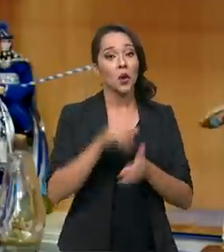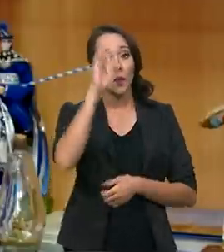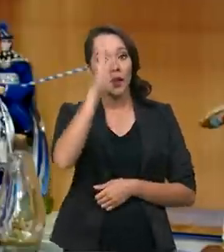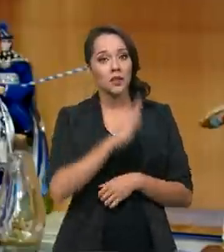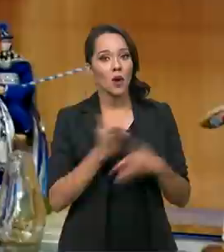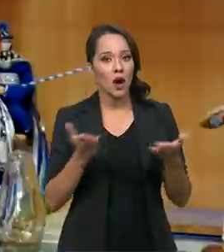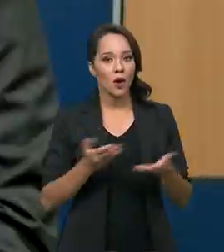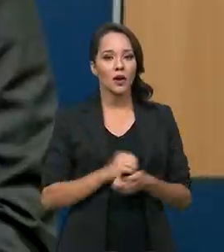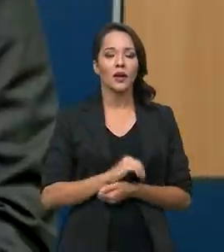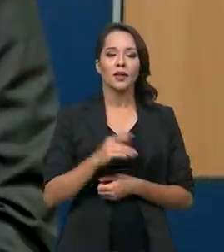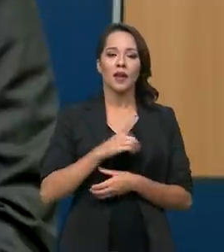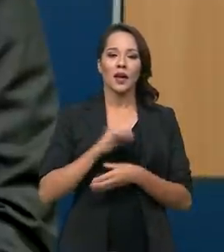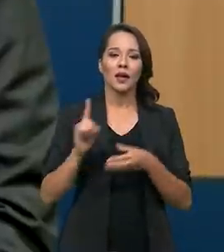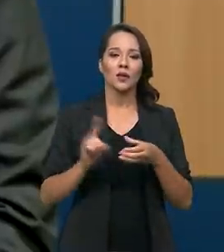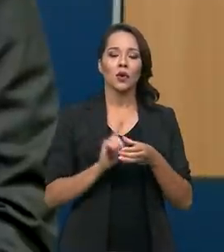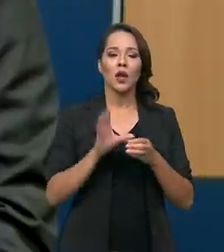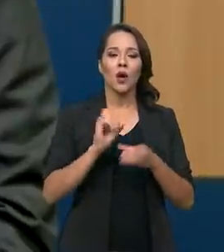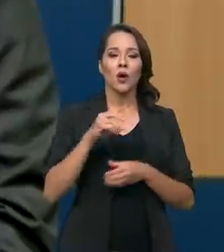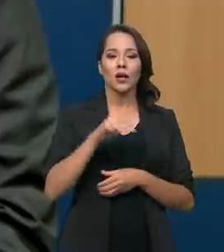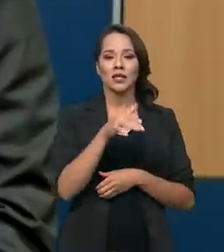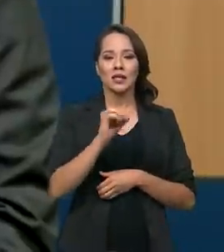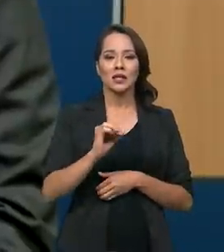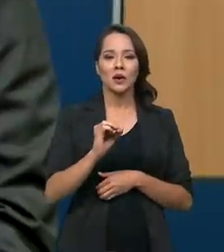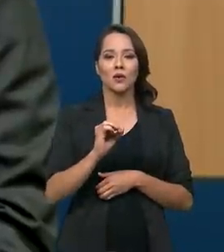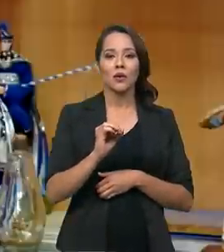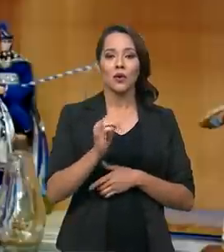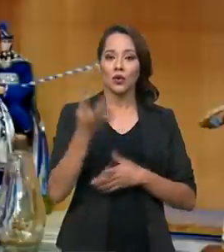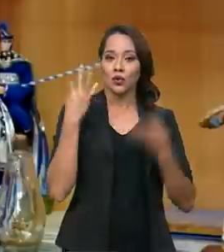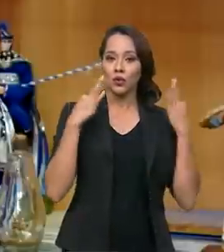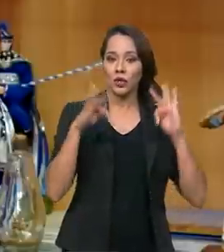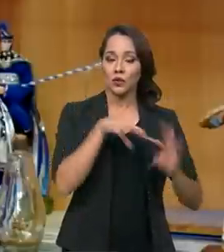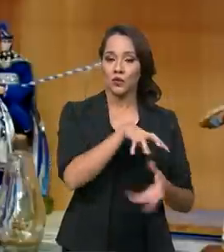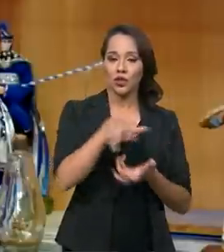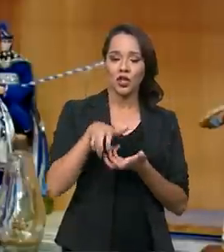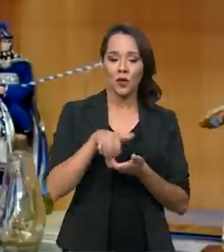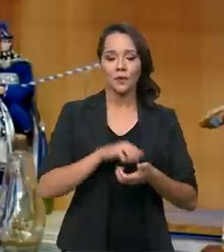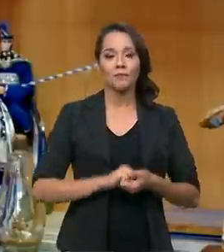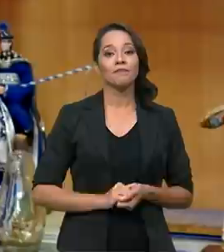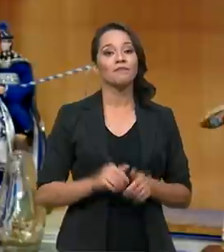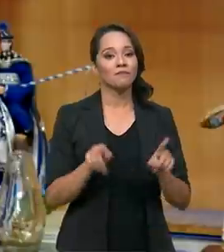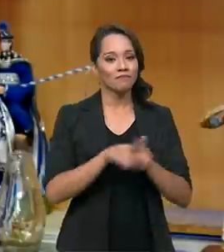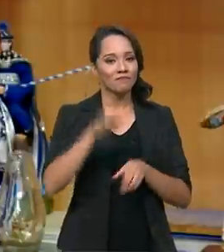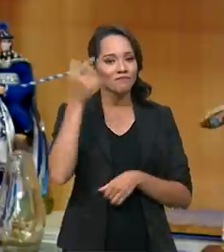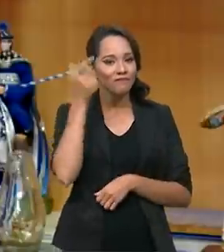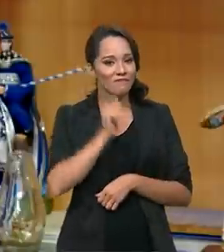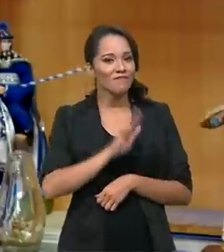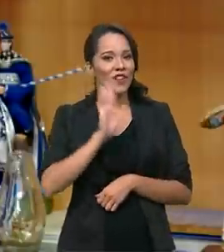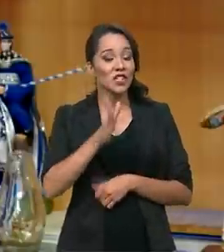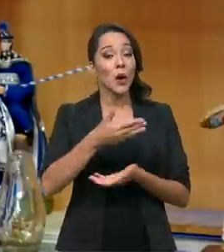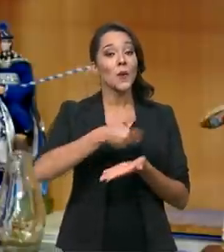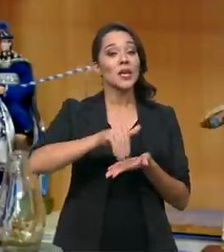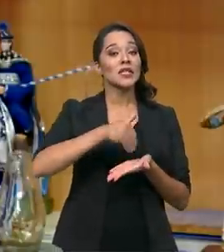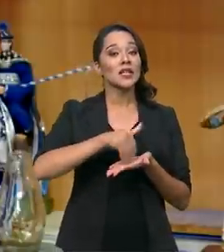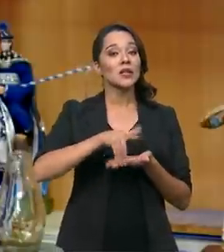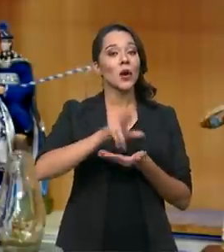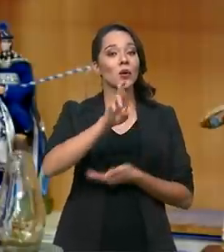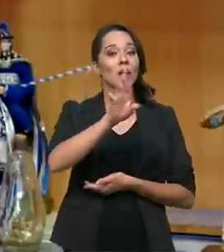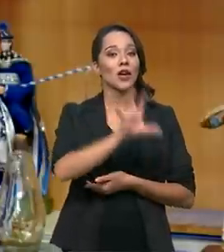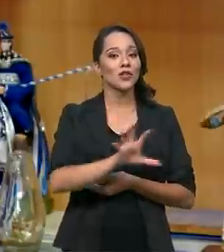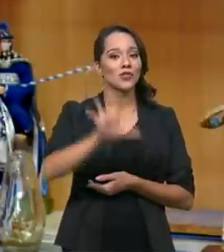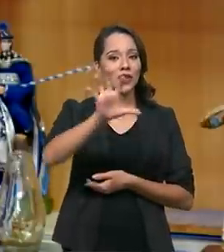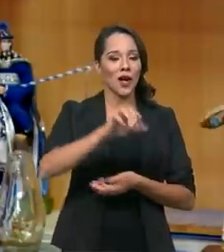agora ela entrou no Organização Mundial do Turismo conselho executivo e também acabamos de ganhar um escritório